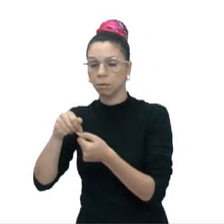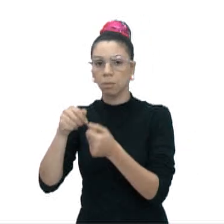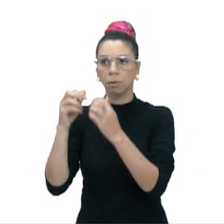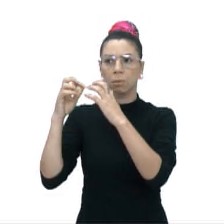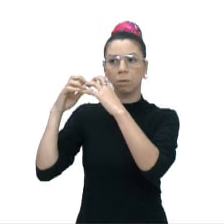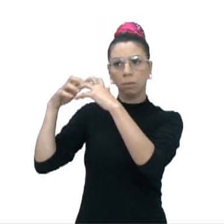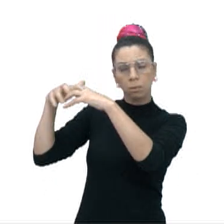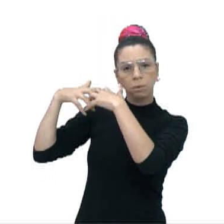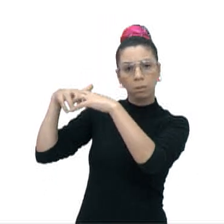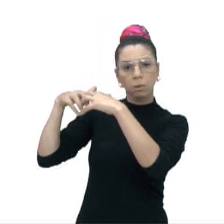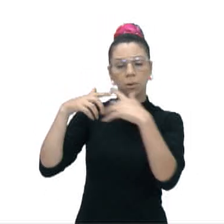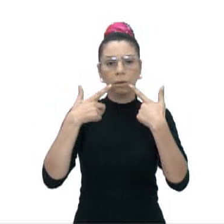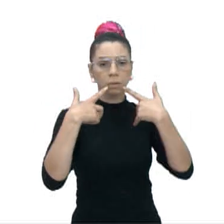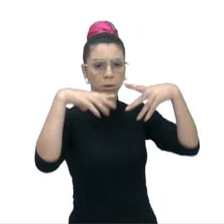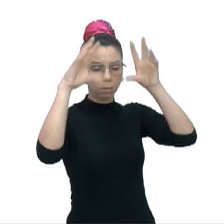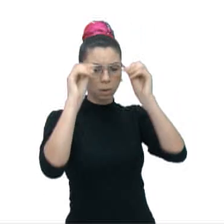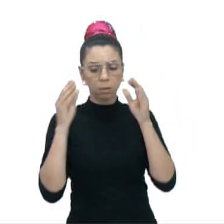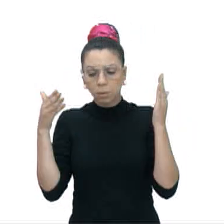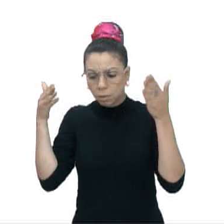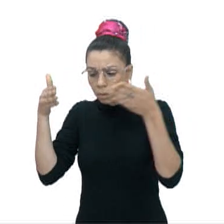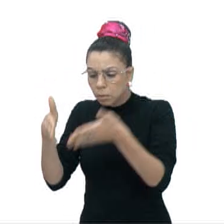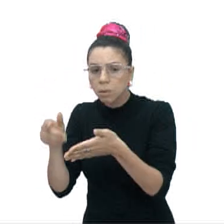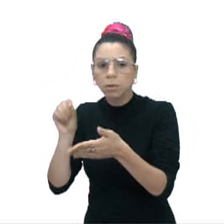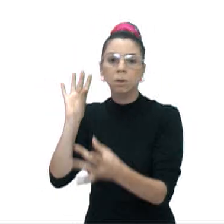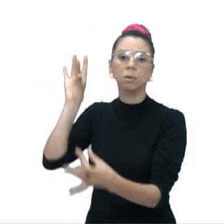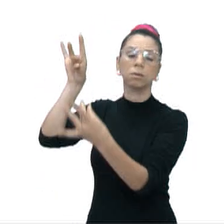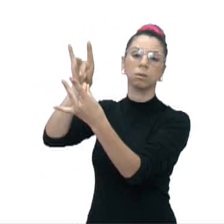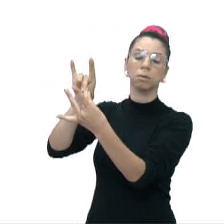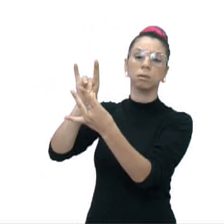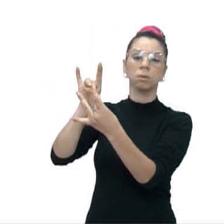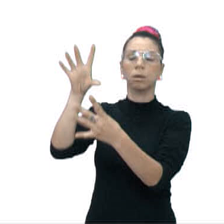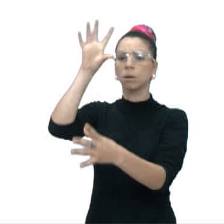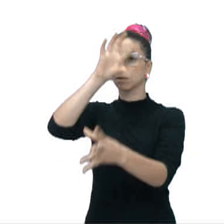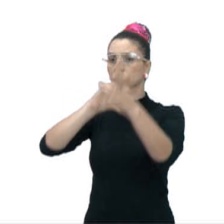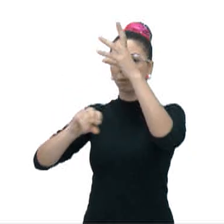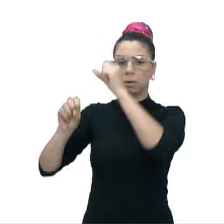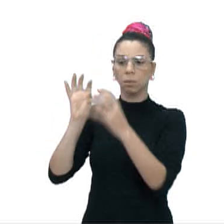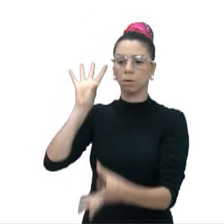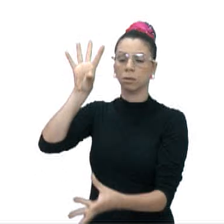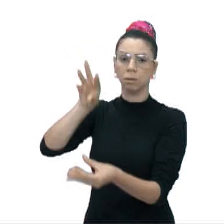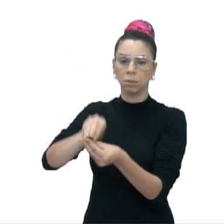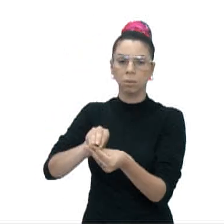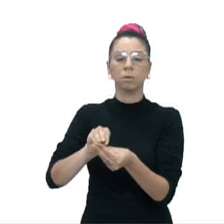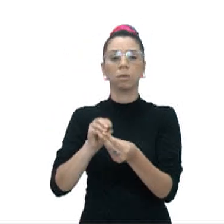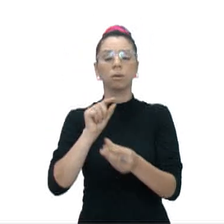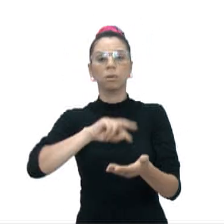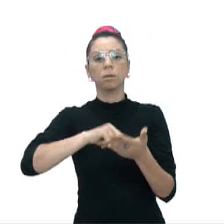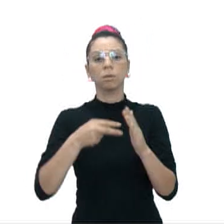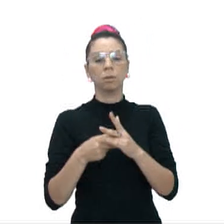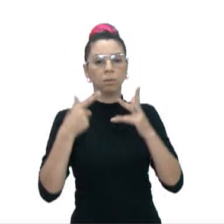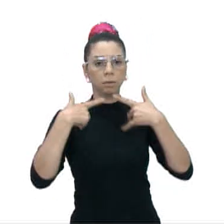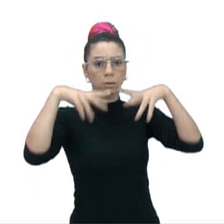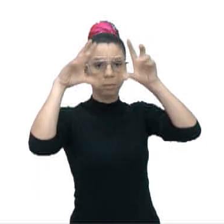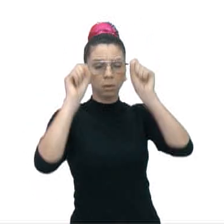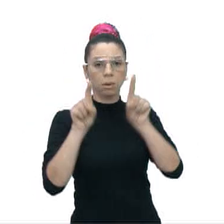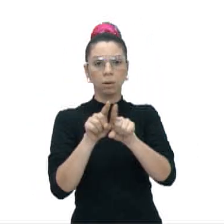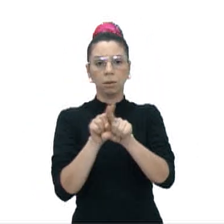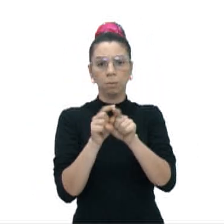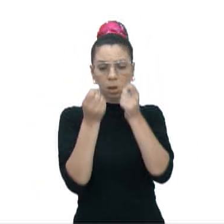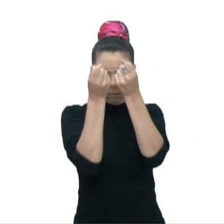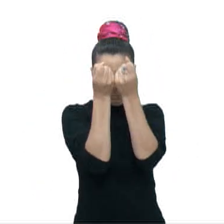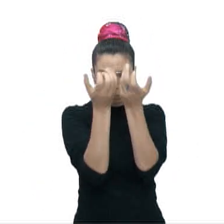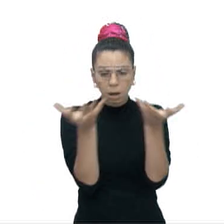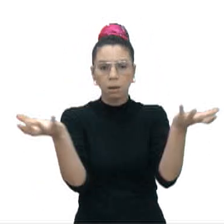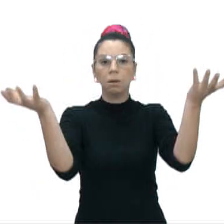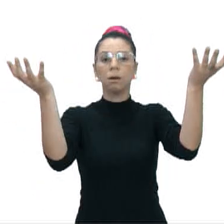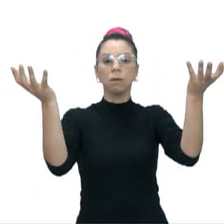De maneira mais específica, a busca pela compreensão dos limites da linguagem, das tentativas de exprimir pensamentos e,